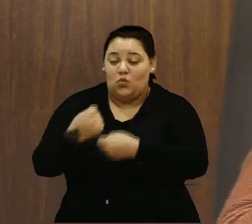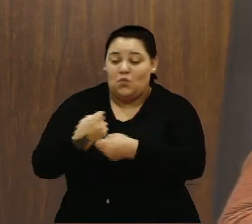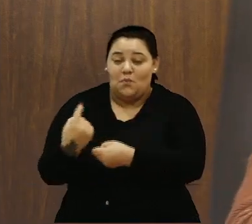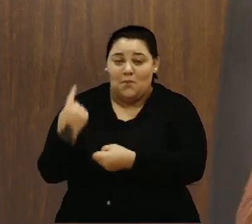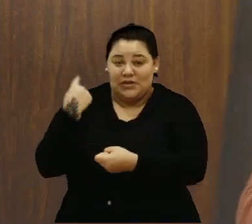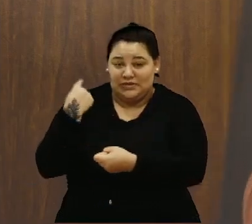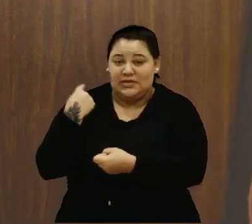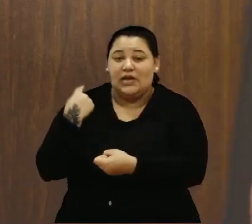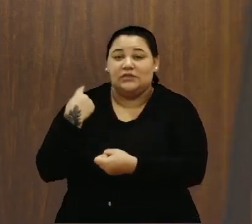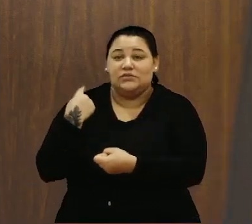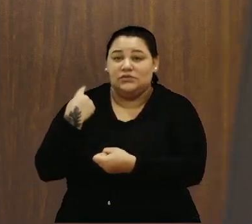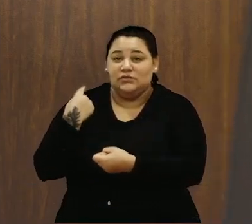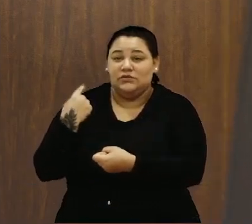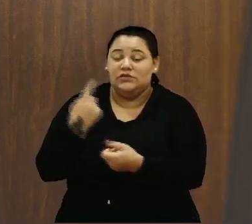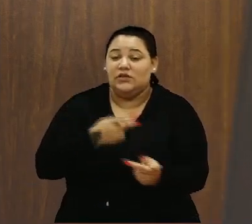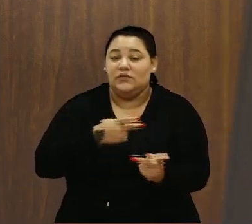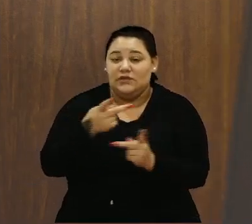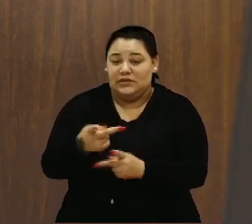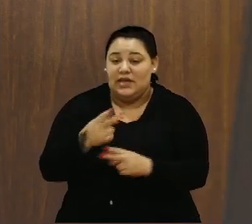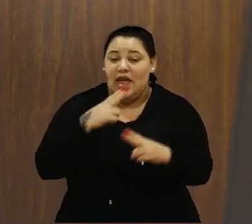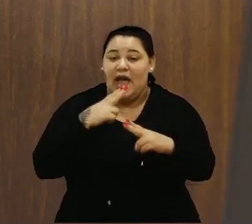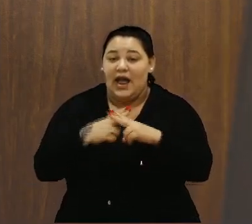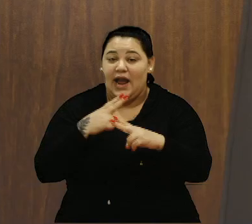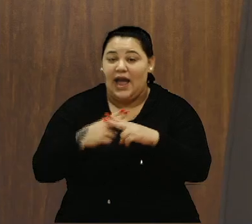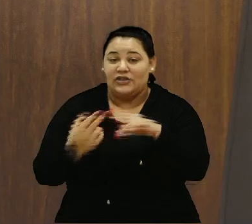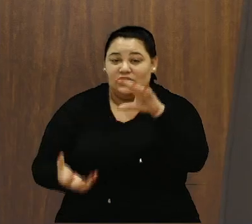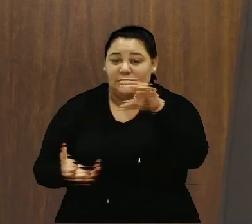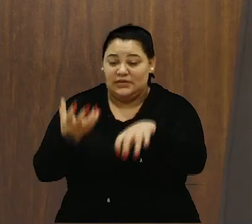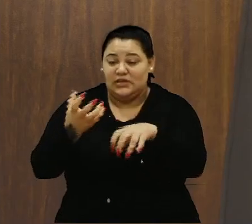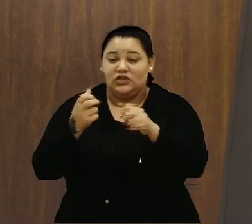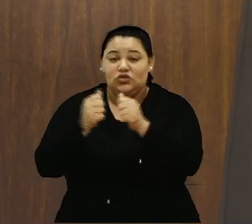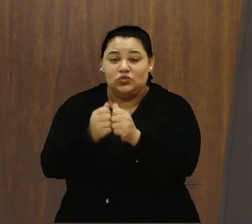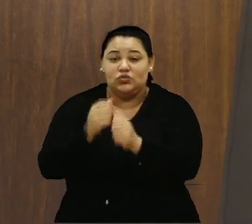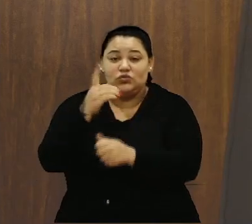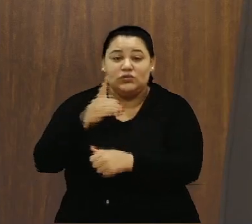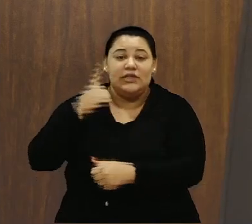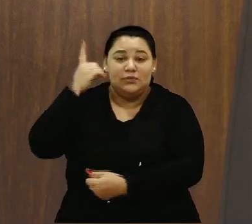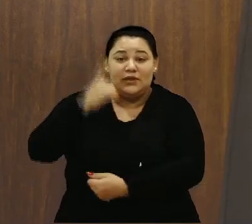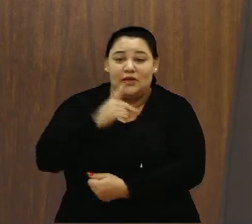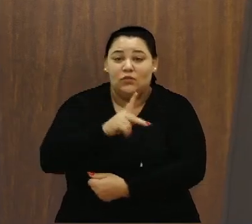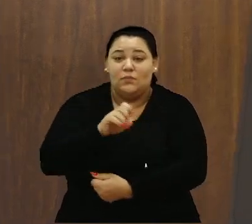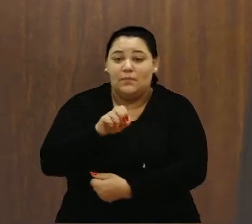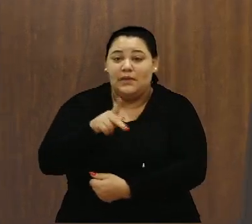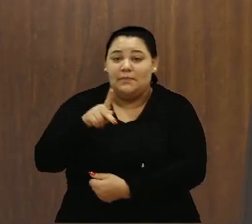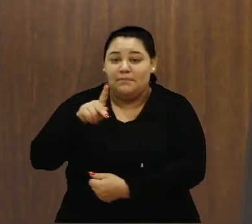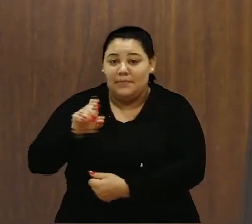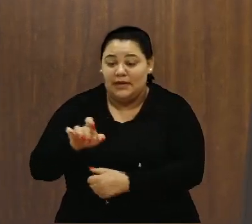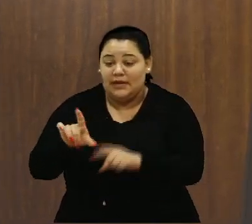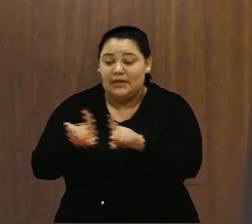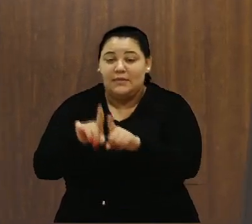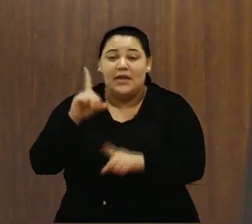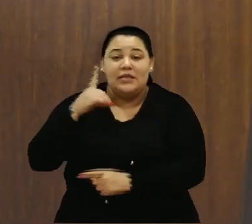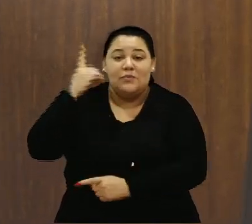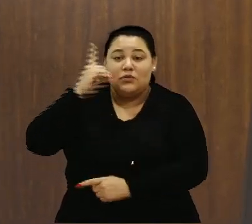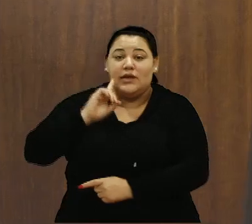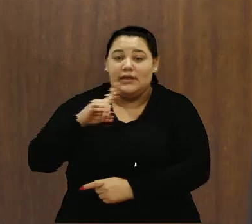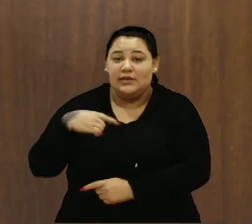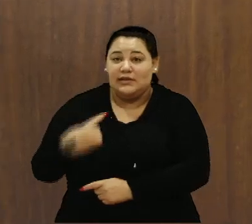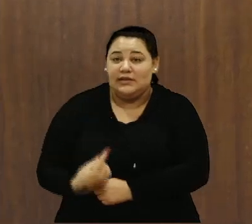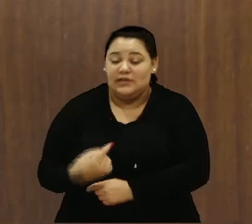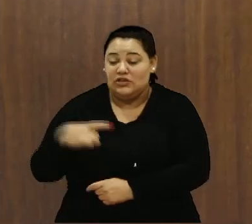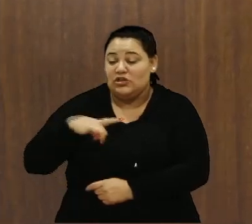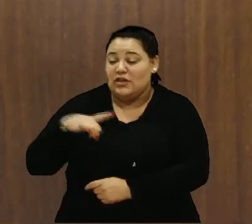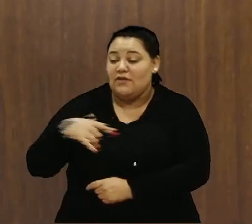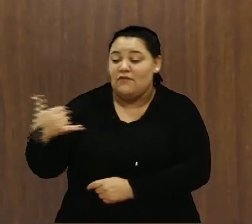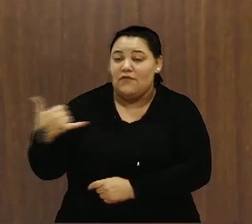Caixa Econômica Federal em Brasília, juntamente com o deputado Pepe Vargas e a deputada Denise Pessoa, onde a gente teve a informação